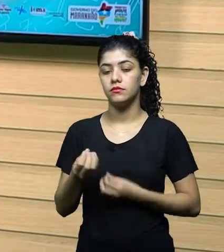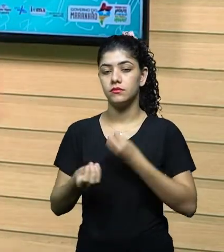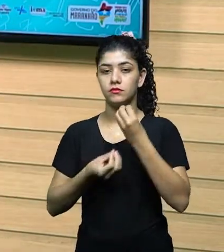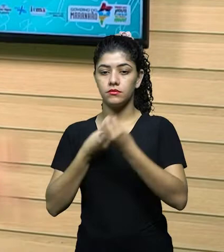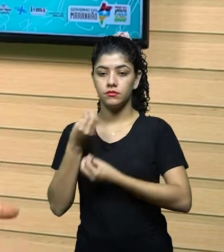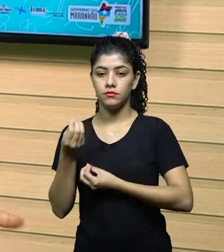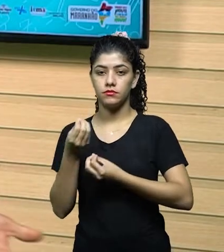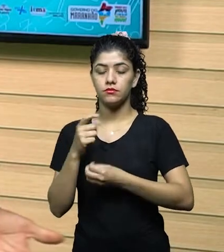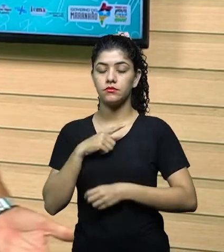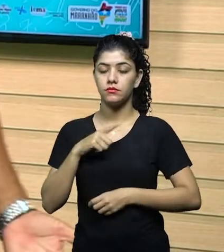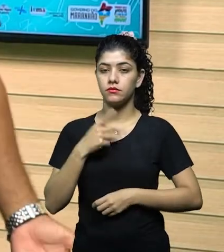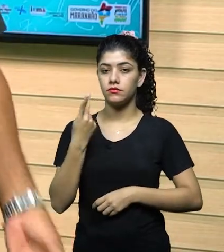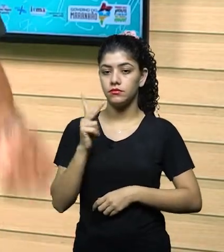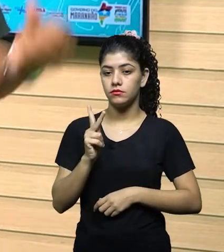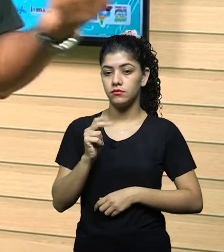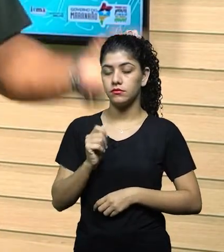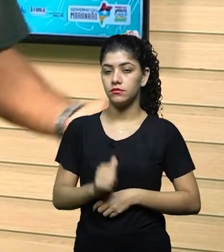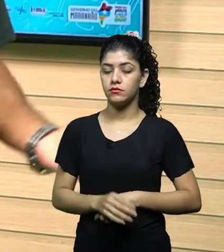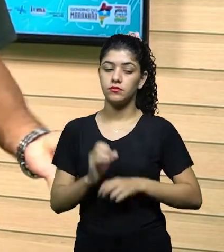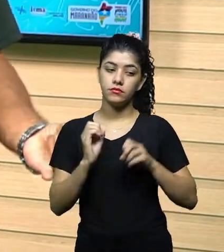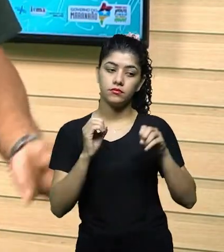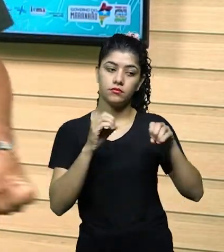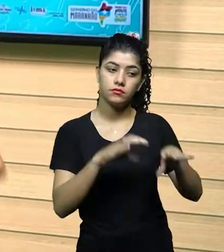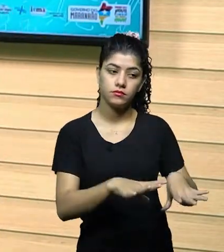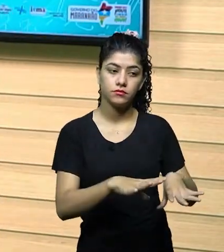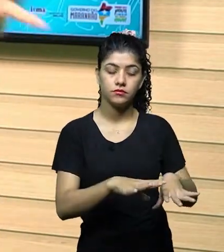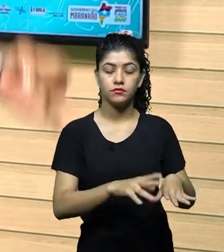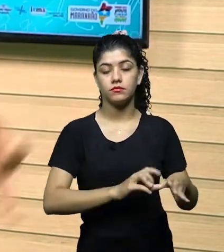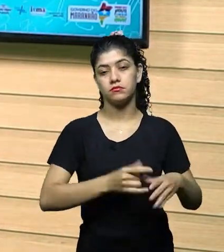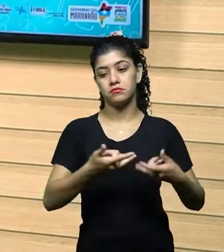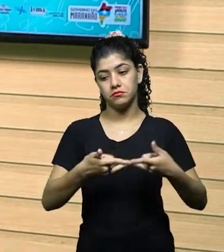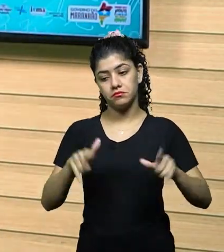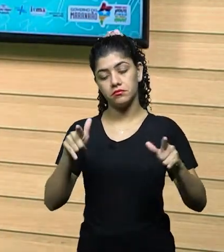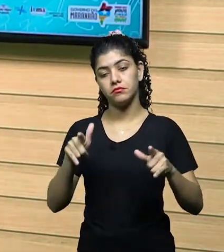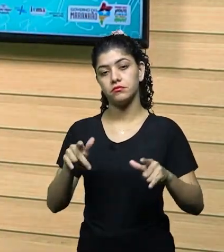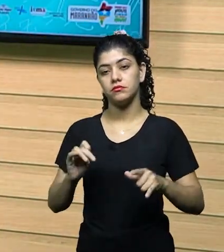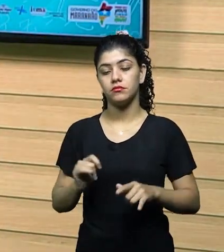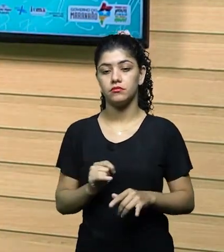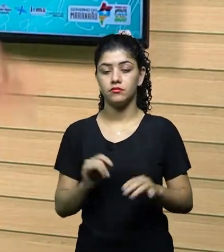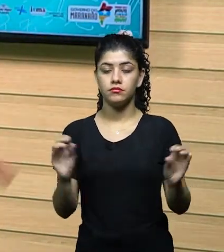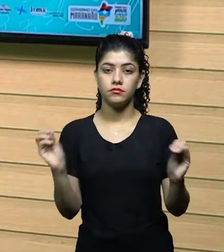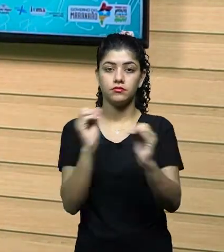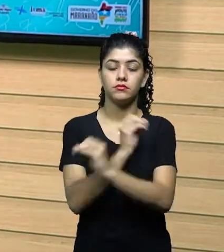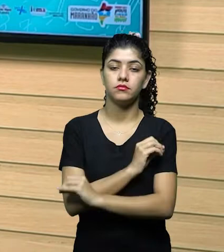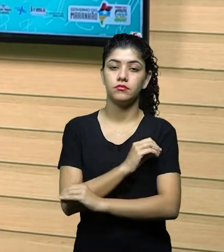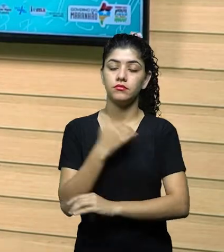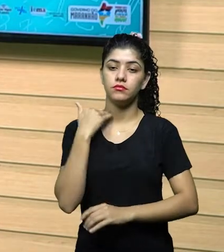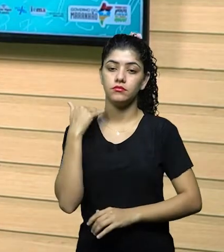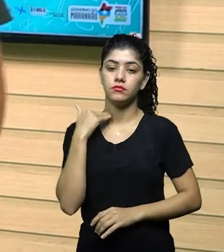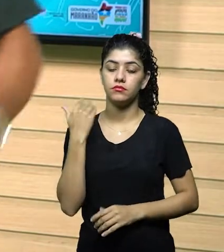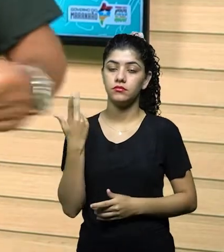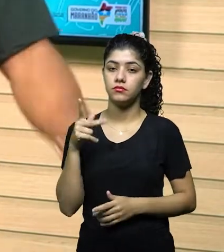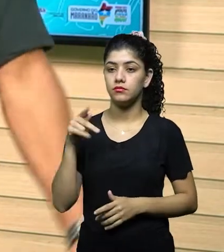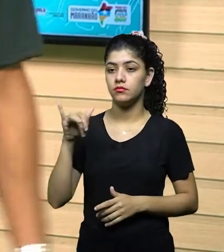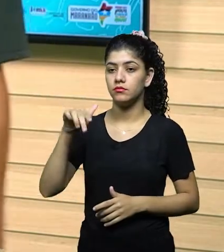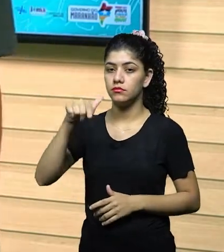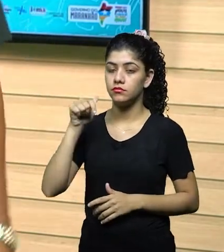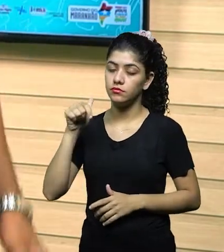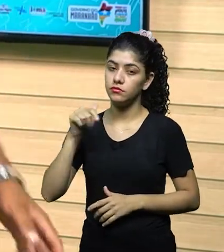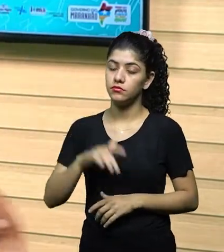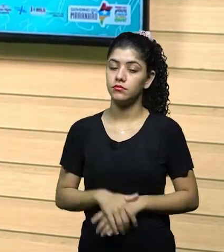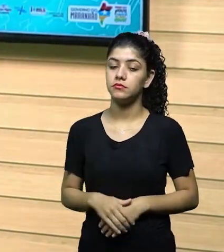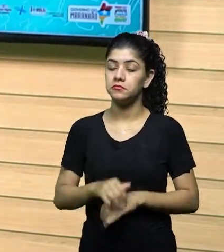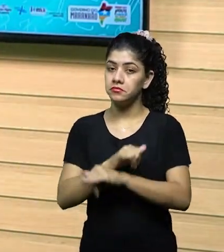de que forma esse dinheiro caiu na sua conta, se foi depósito, se foi um cheque, se foi uma transferência bancária, se foi via